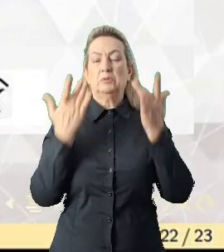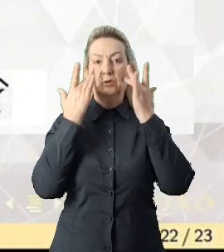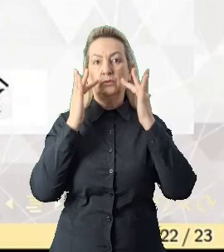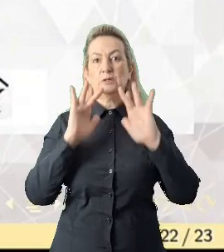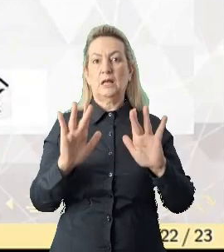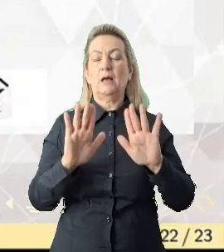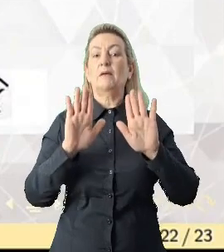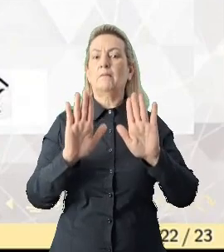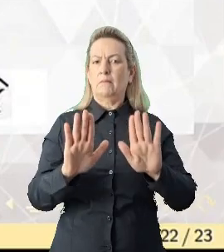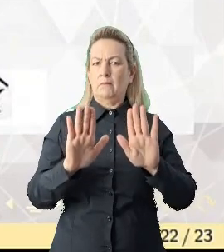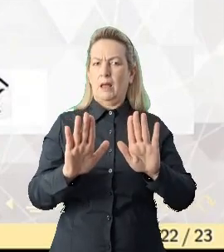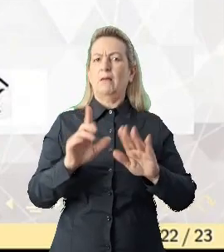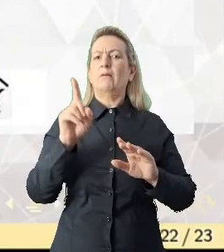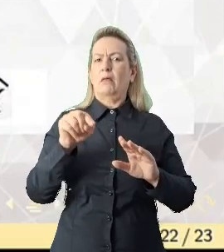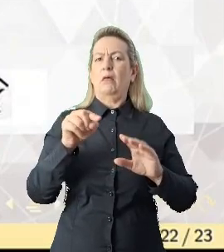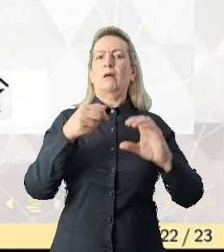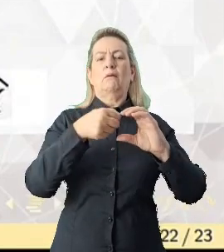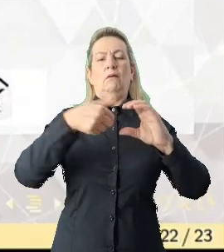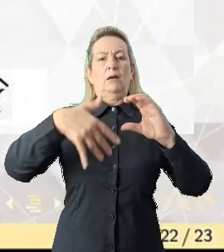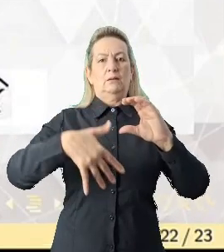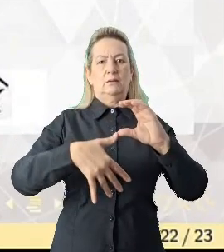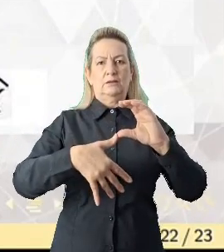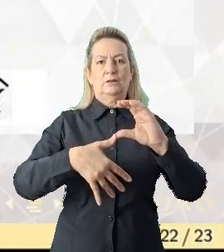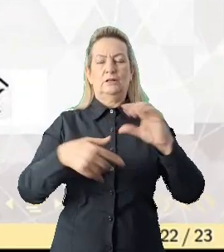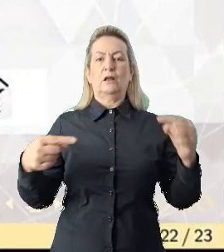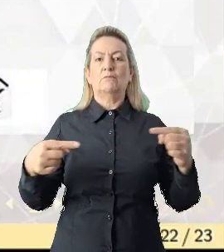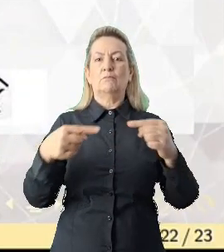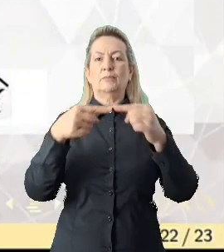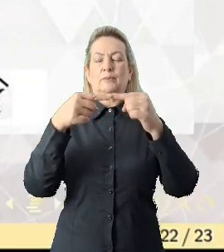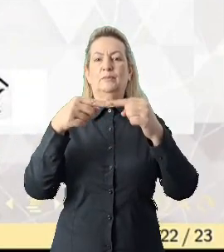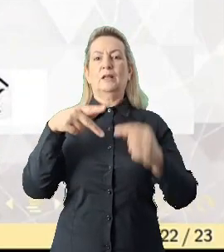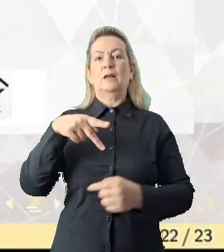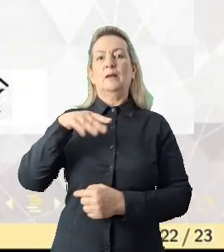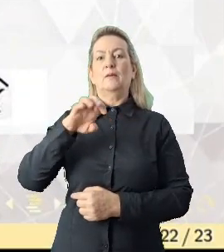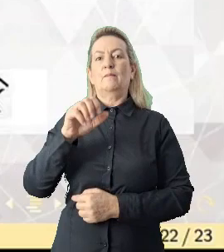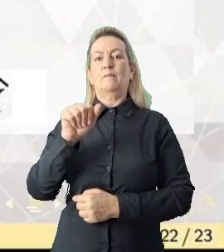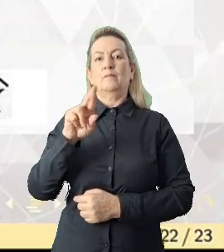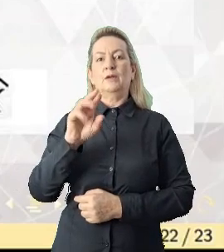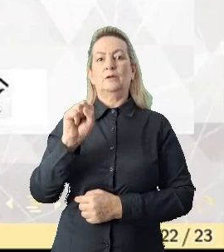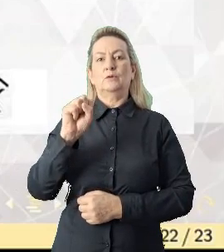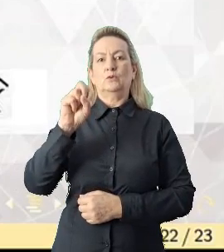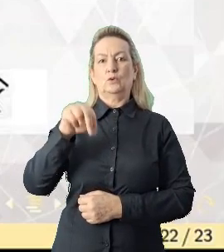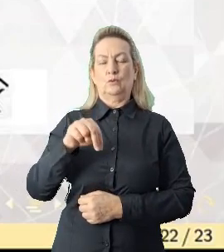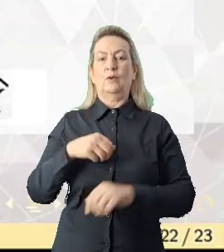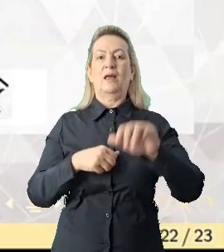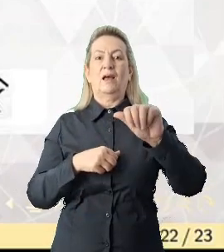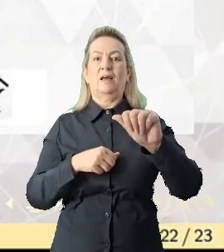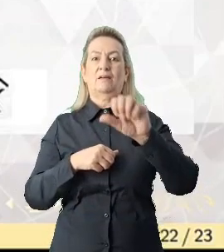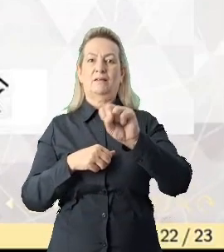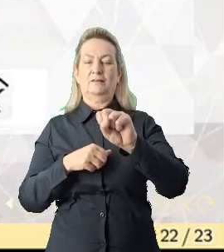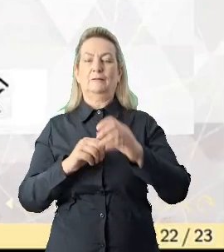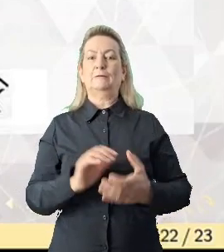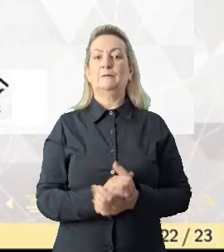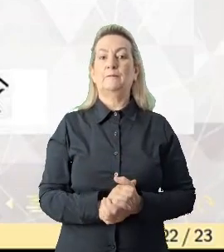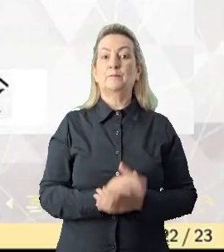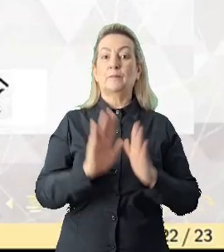característica da natureza. Por quê? Não sabemos. Mas temos que essa aqui é uma característica chamada relação empírica